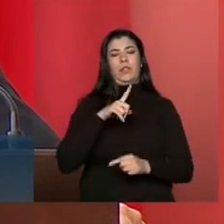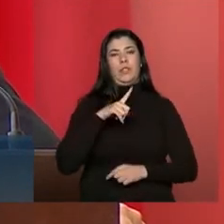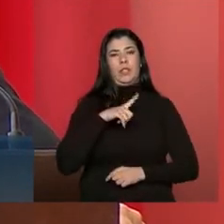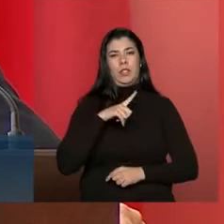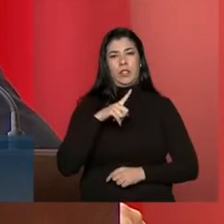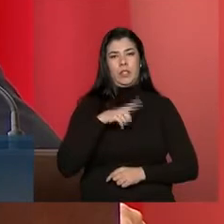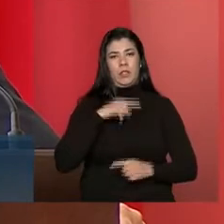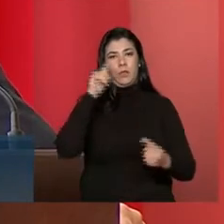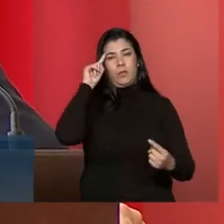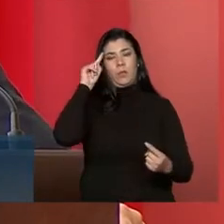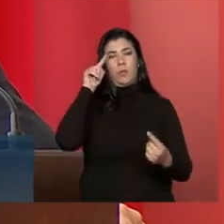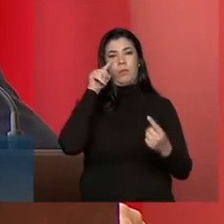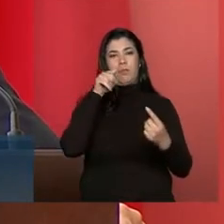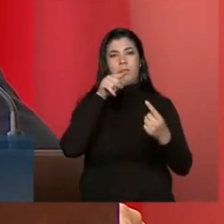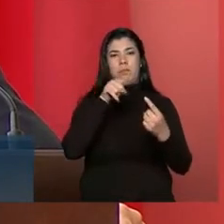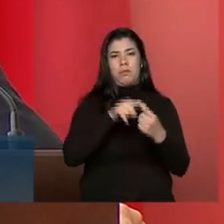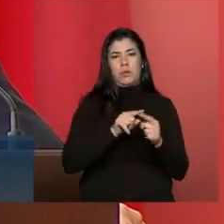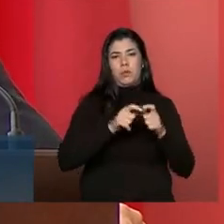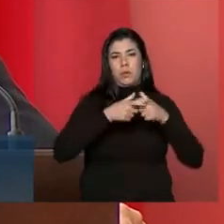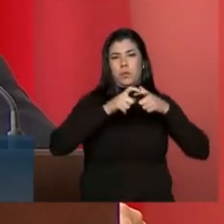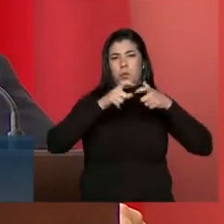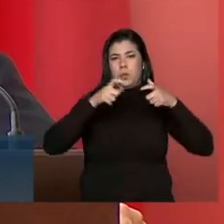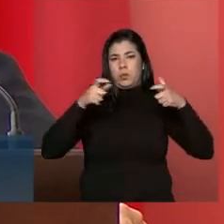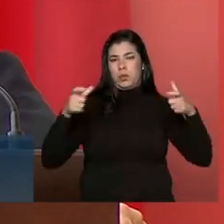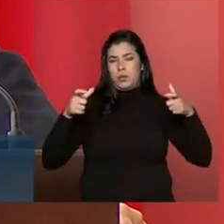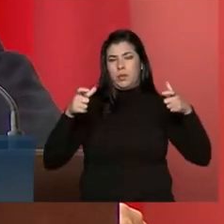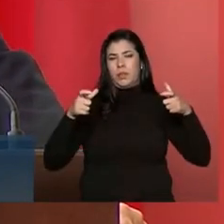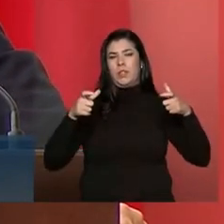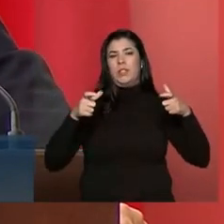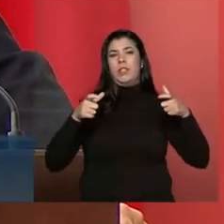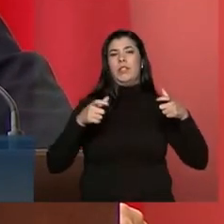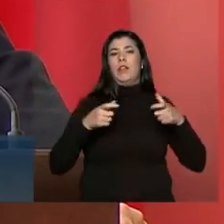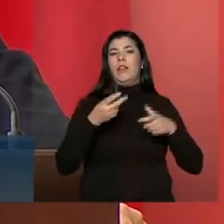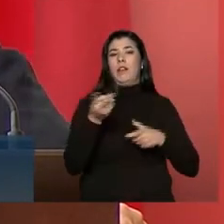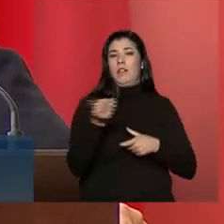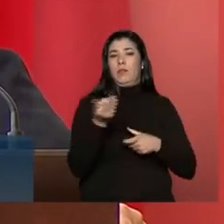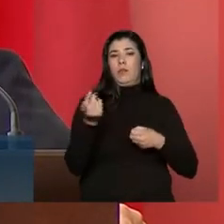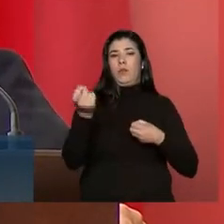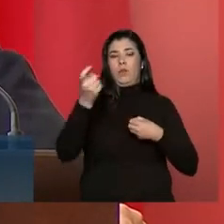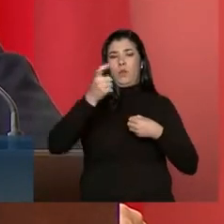uma perspectiva muito ampliada. Cooperações de